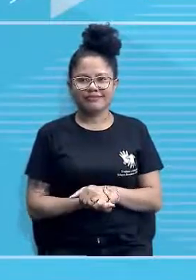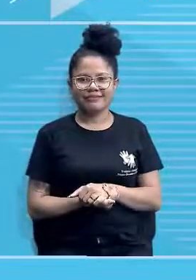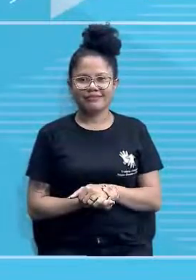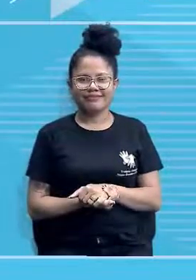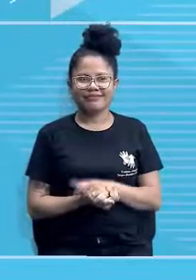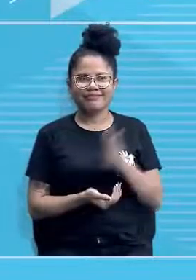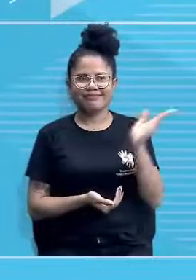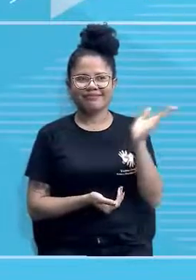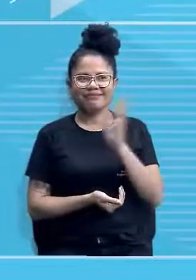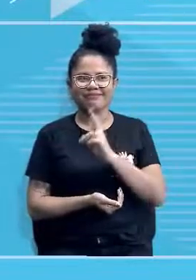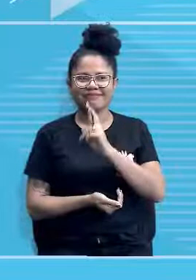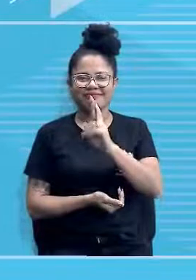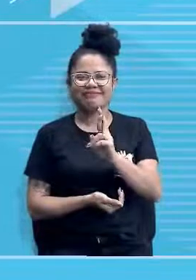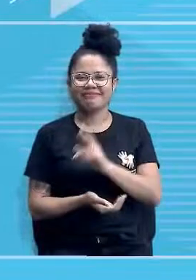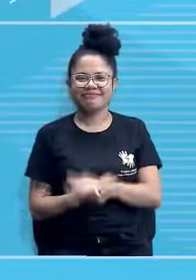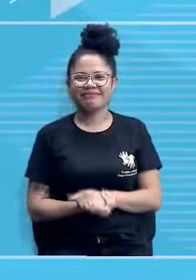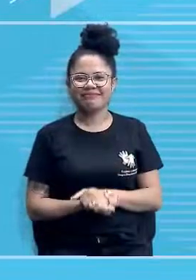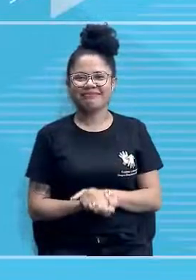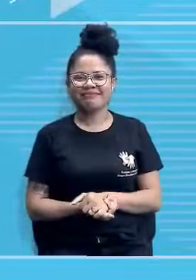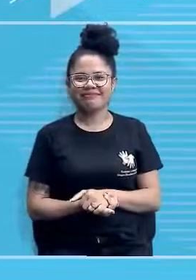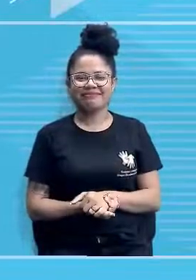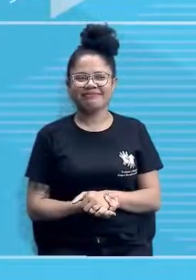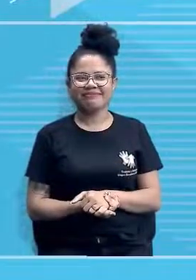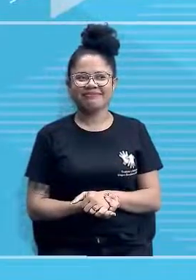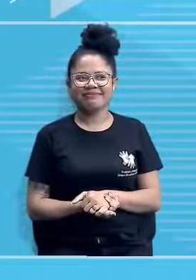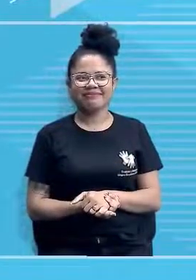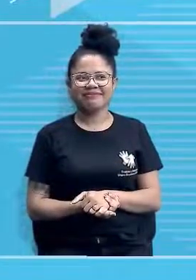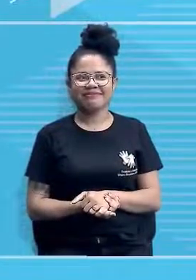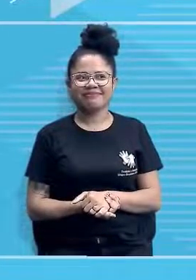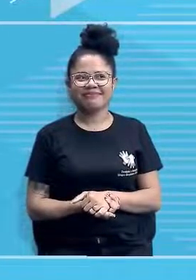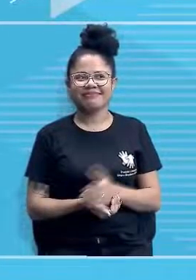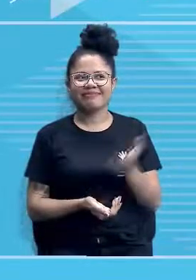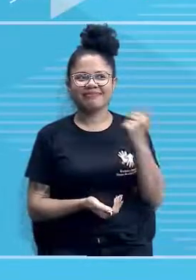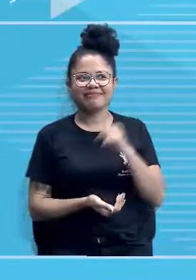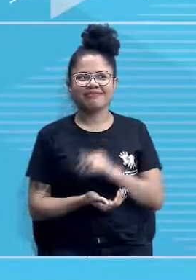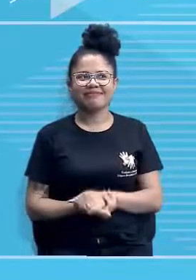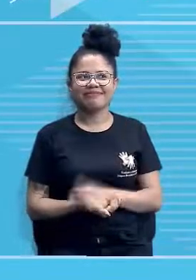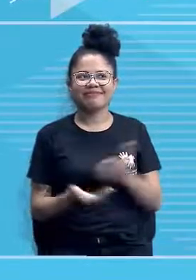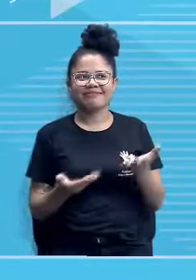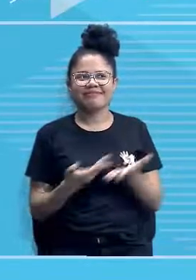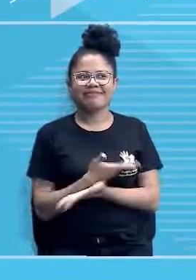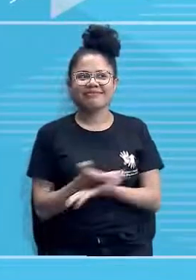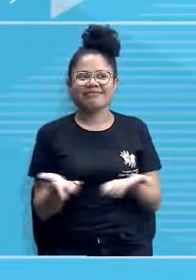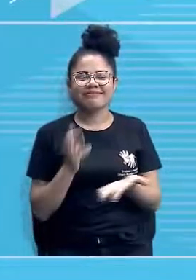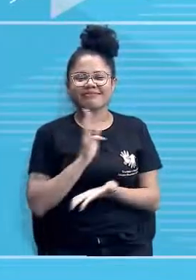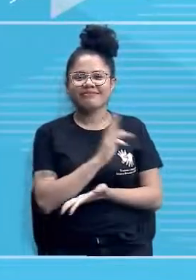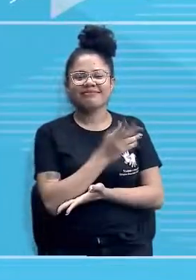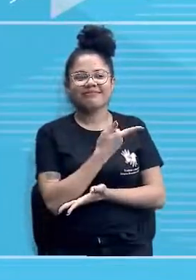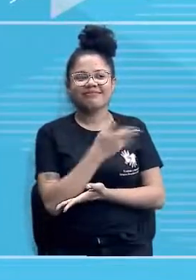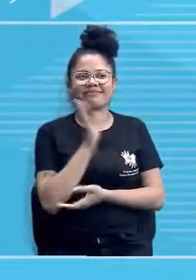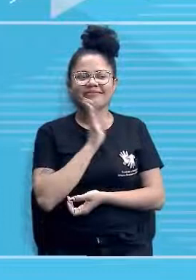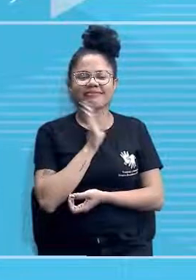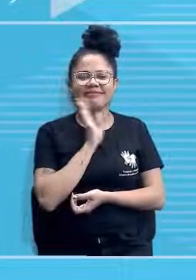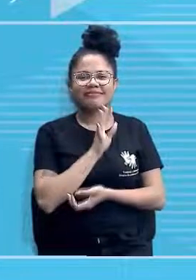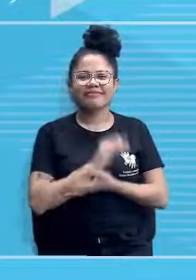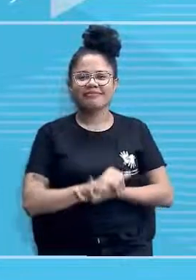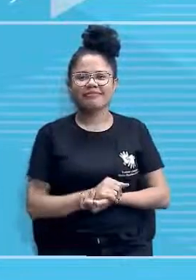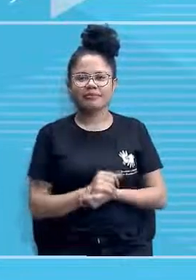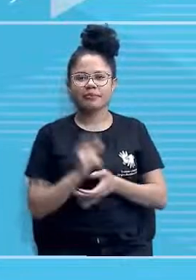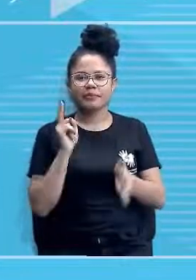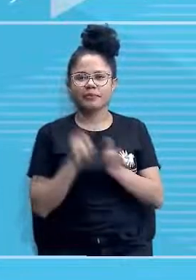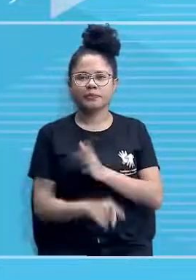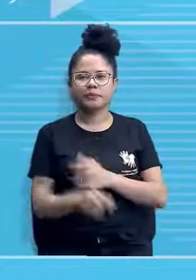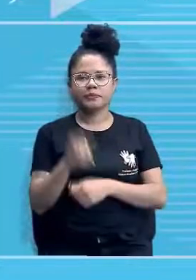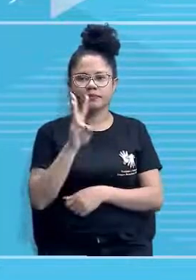Essa é a resposta para essa questão e vamos lá vamos colocar uma para você e pronto essa aqui tá bem legal questão três